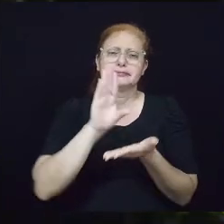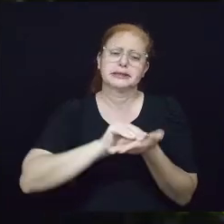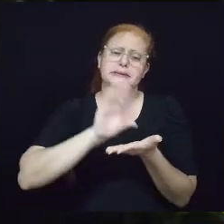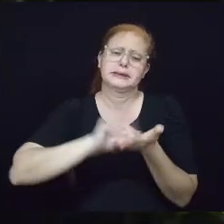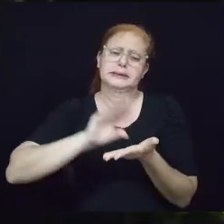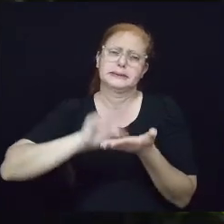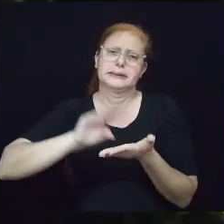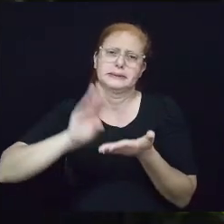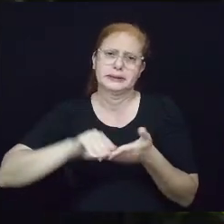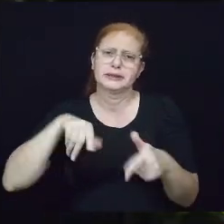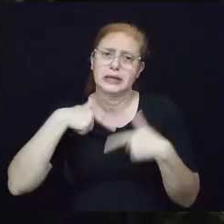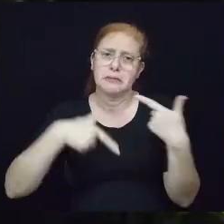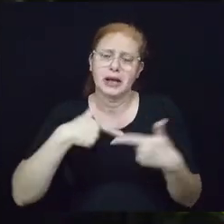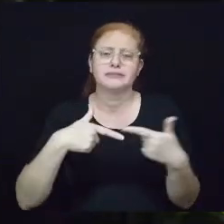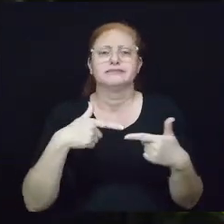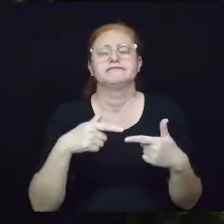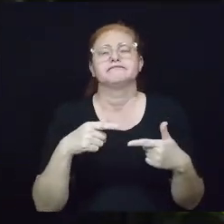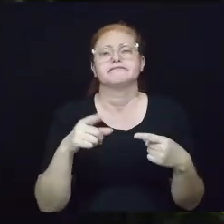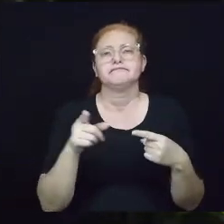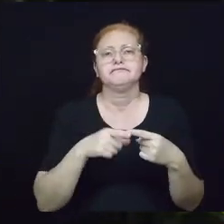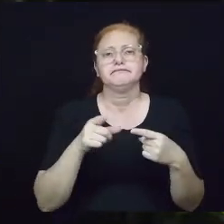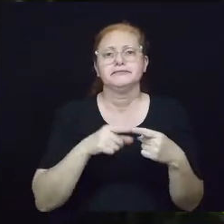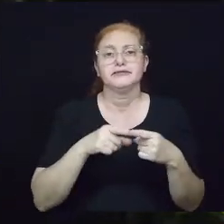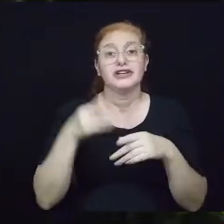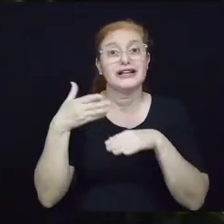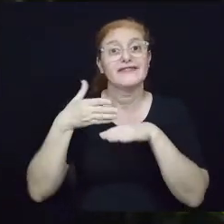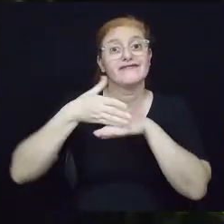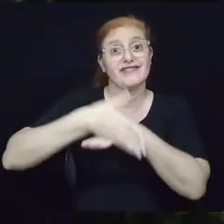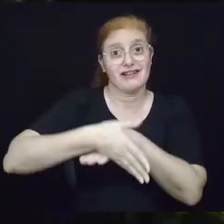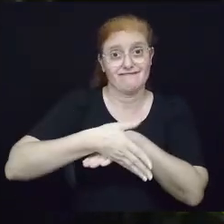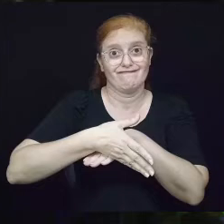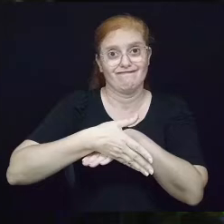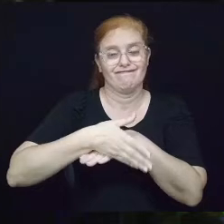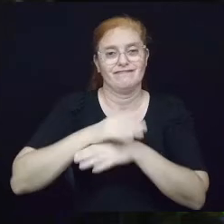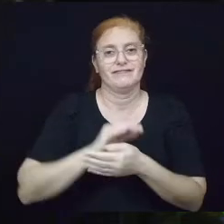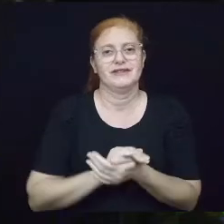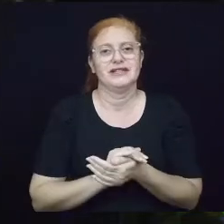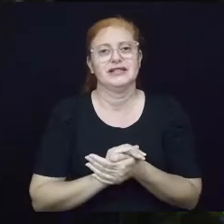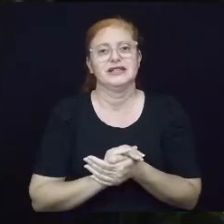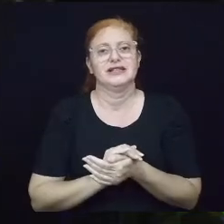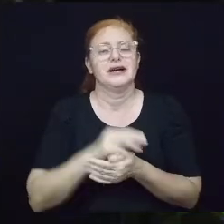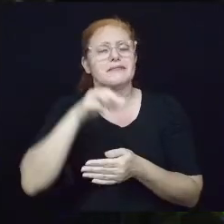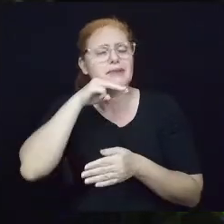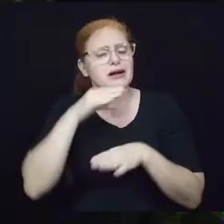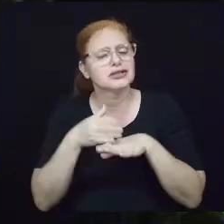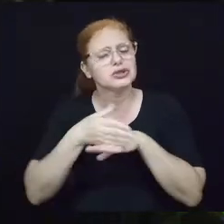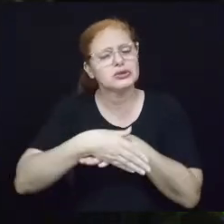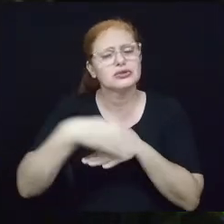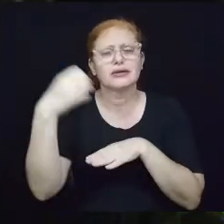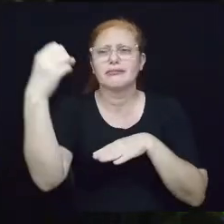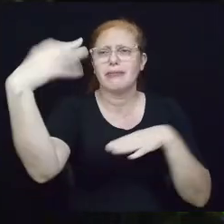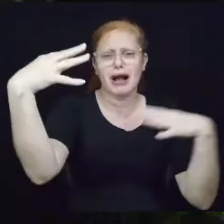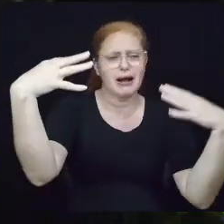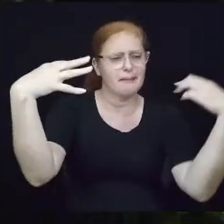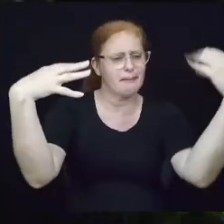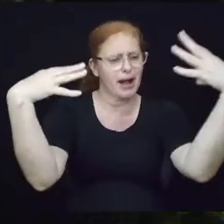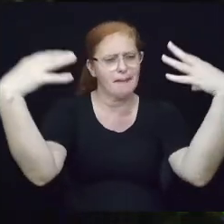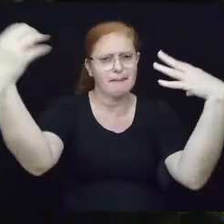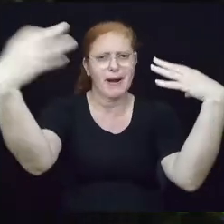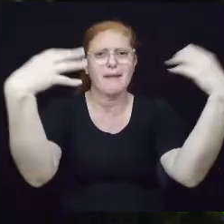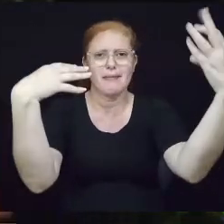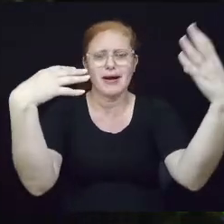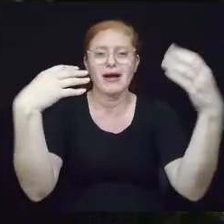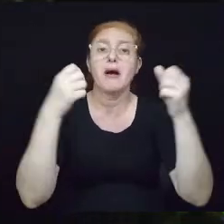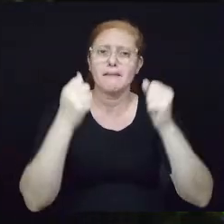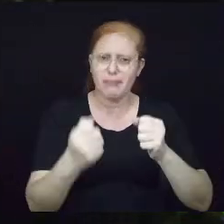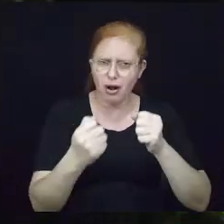essas ações. A primeira ação foi essa entrada. E quando ele entrou, ligou todas as luzes, eu pedi, Mauro,